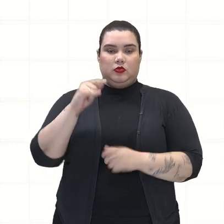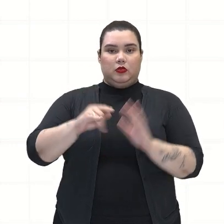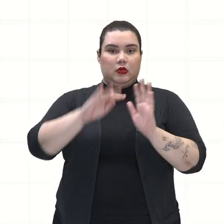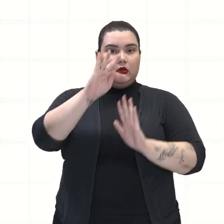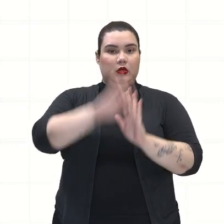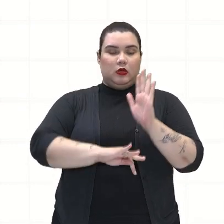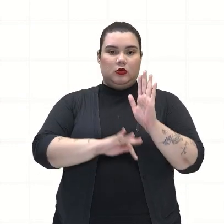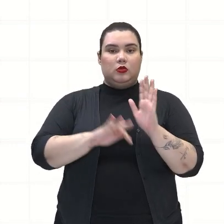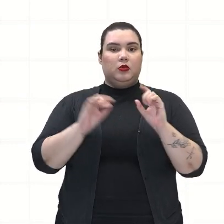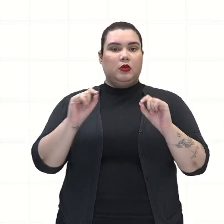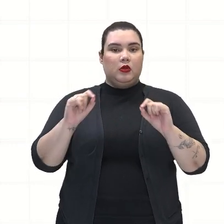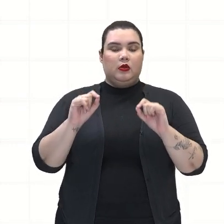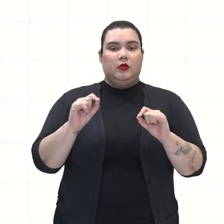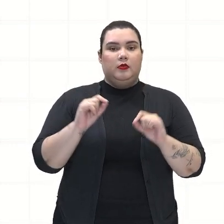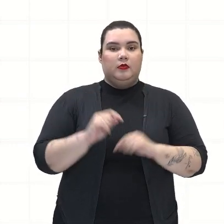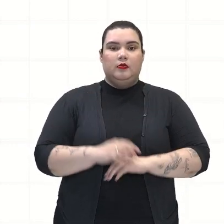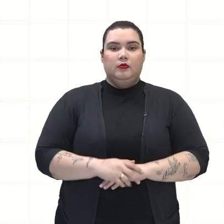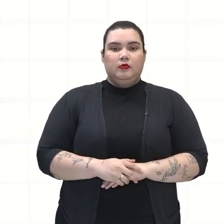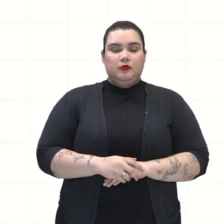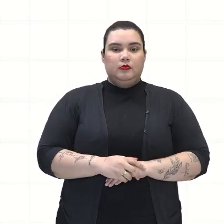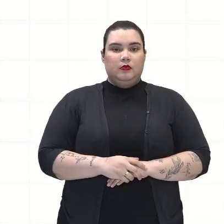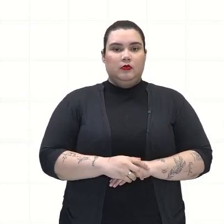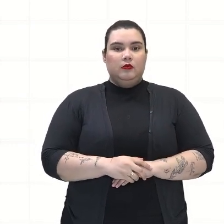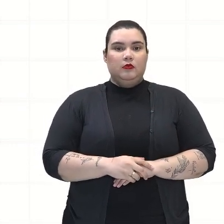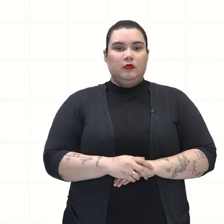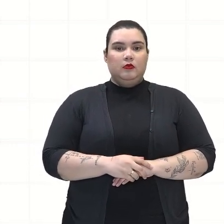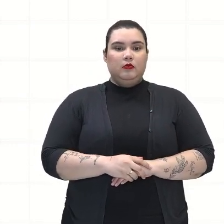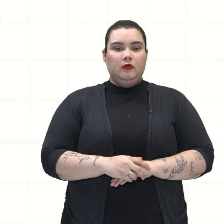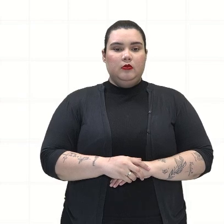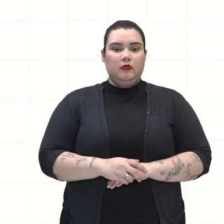texto, que é o quê?